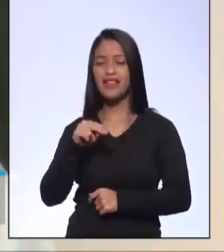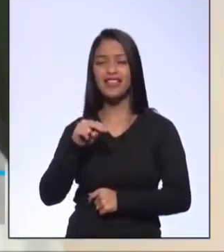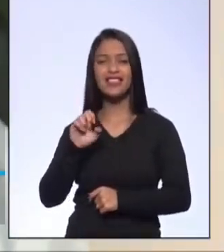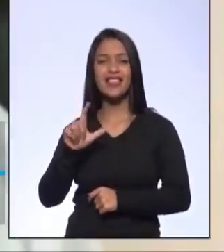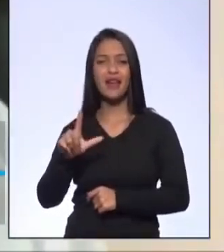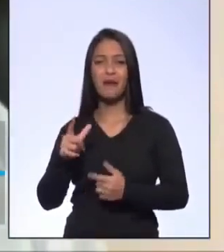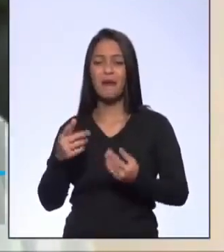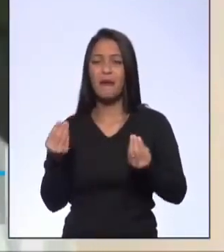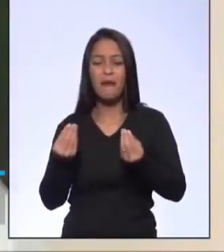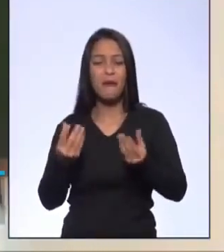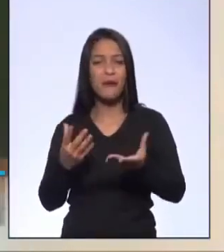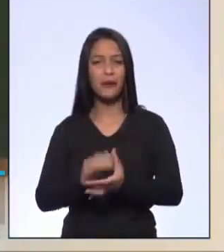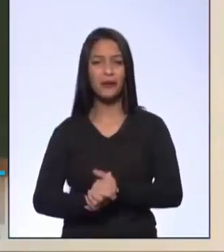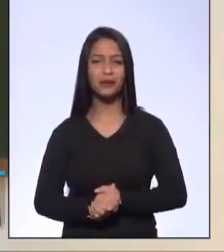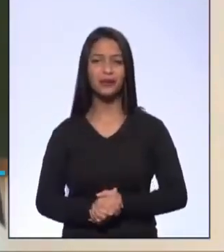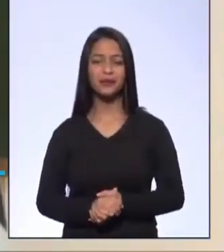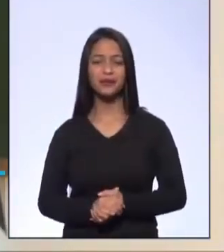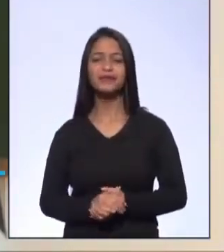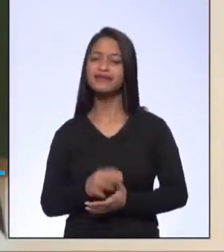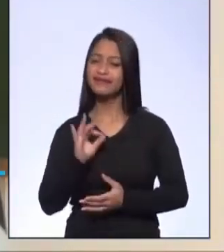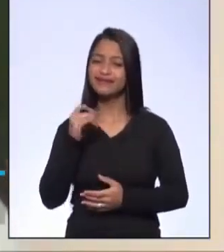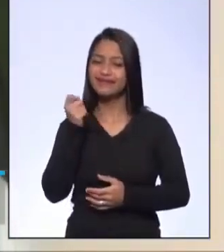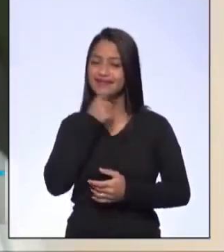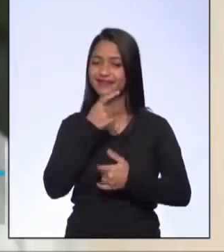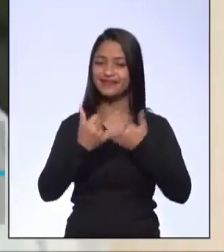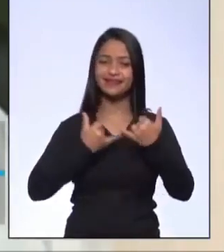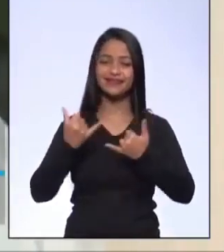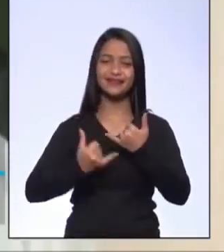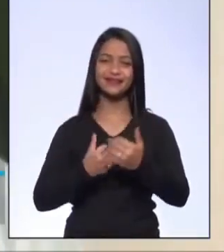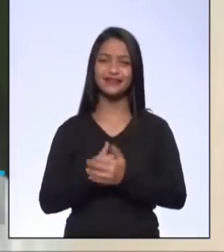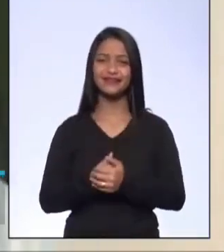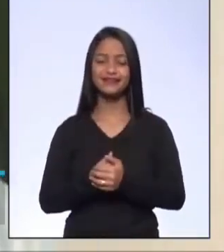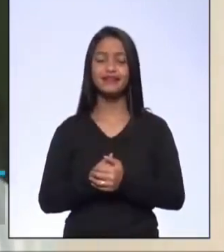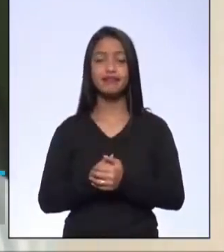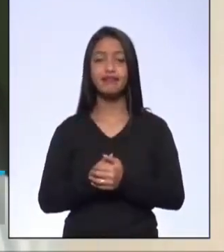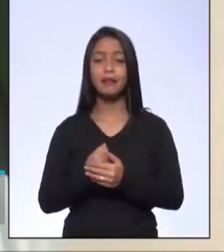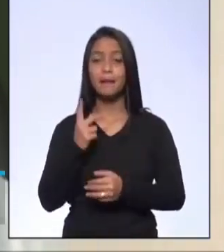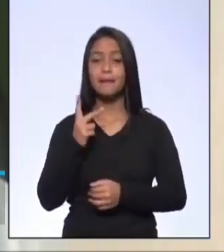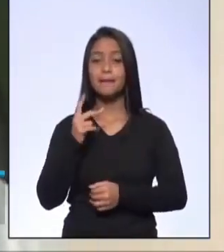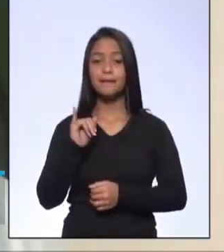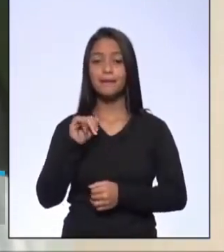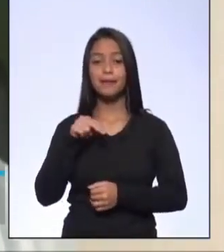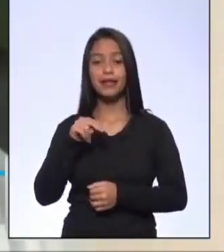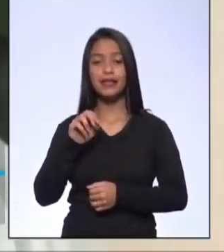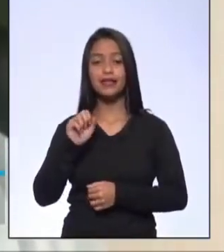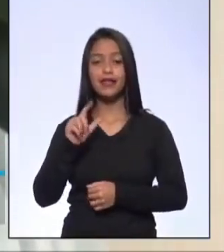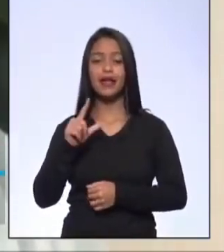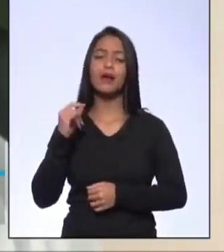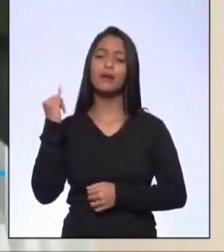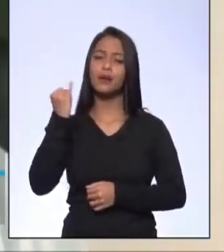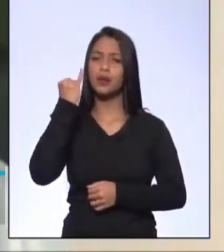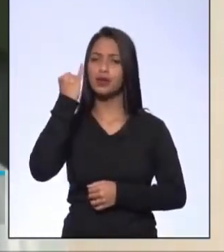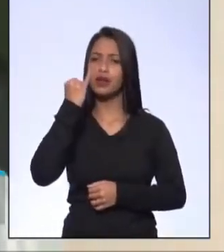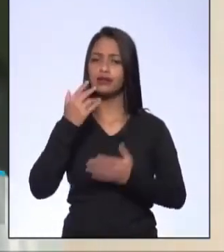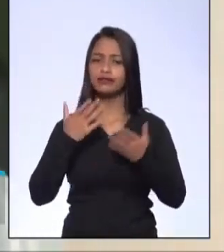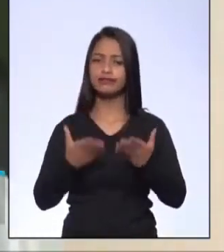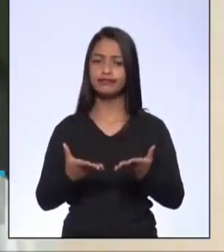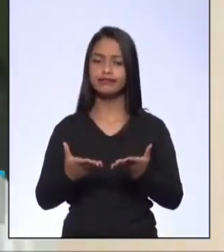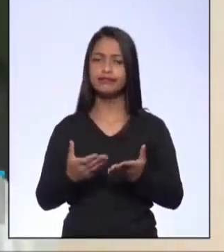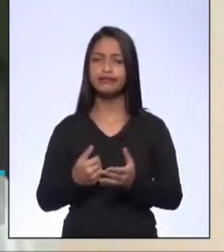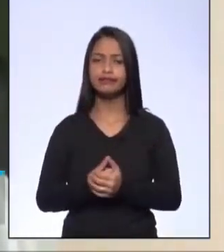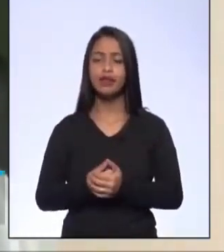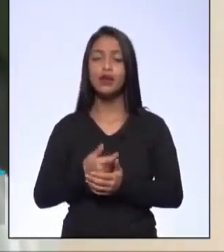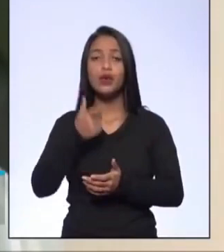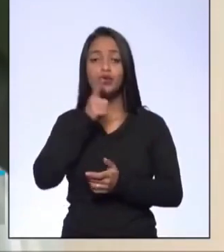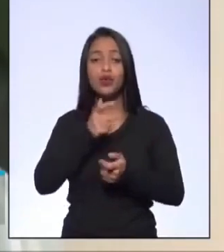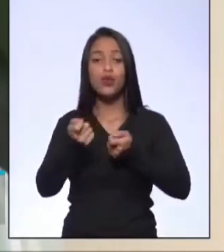cola. Né? Então, olha só, a glândula pineal, ela vai ser importante aí nesse sentido, tá bom? Do ritmo do